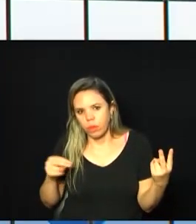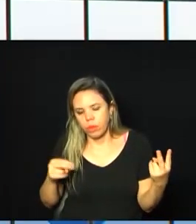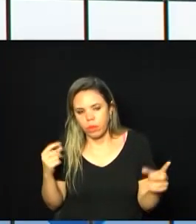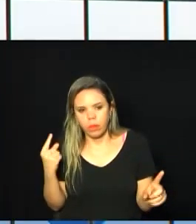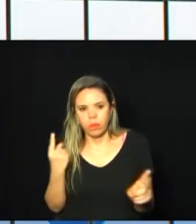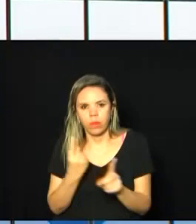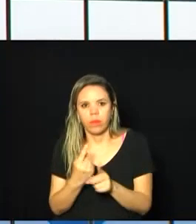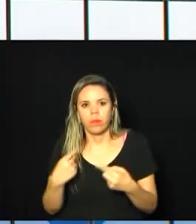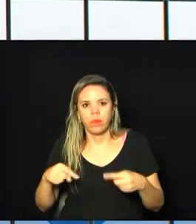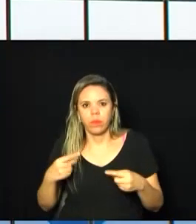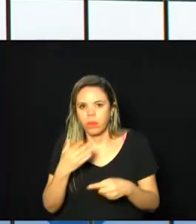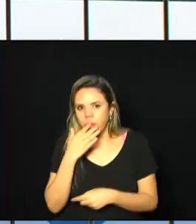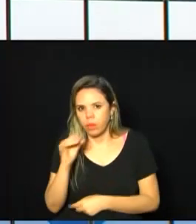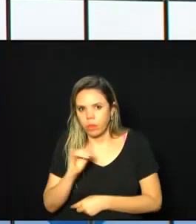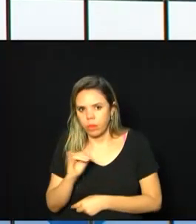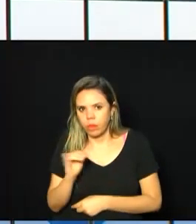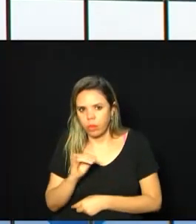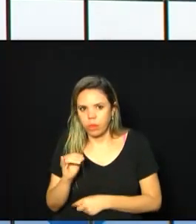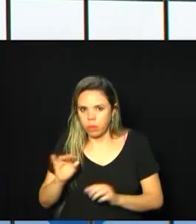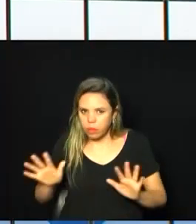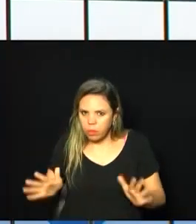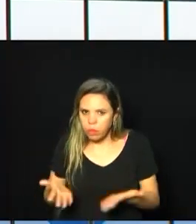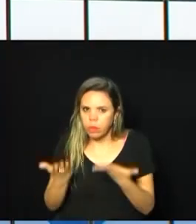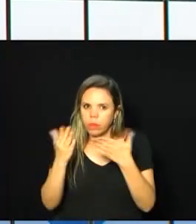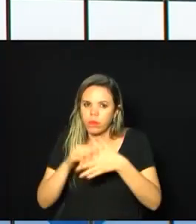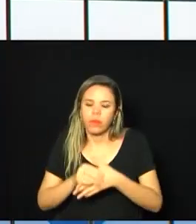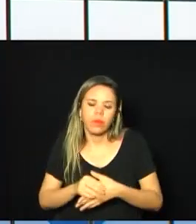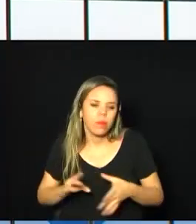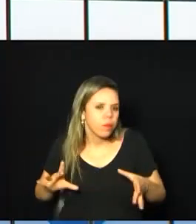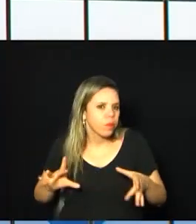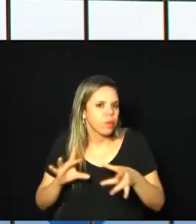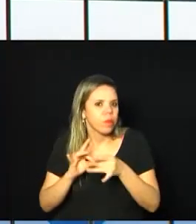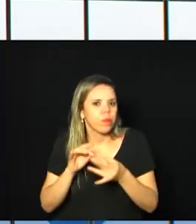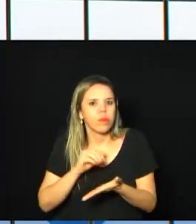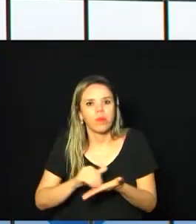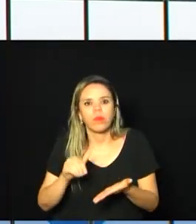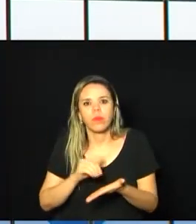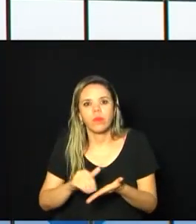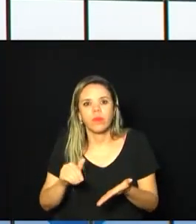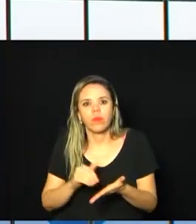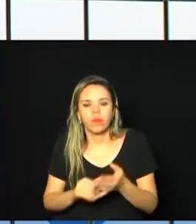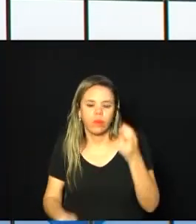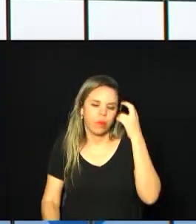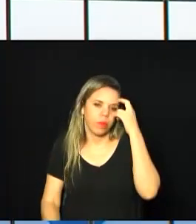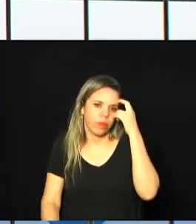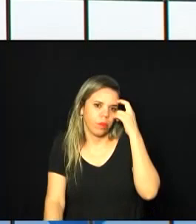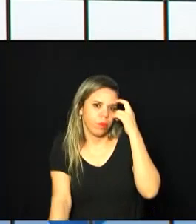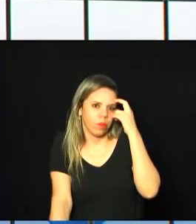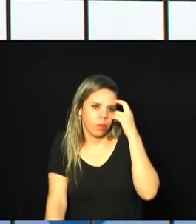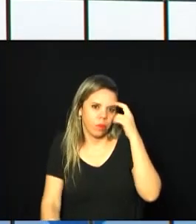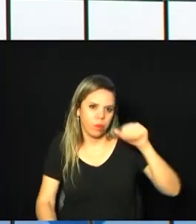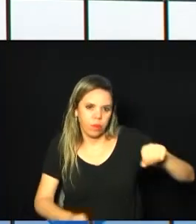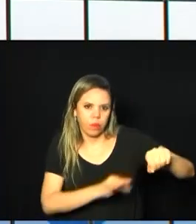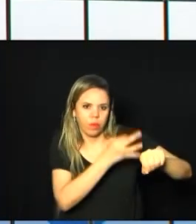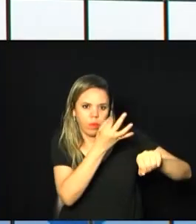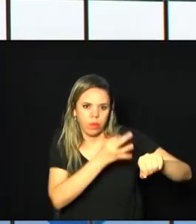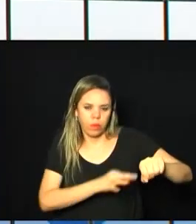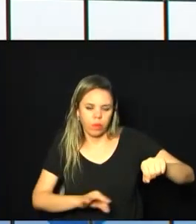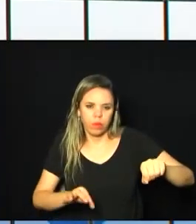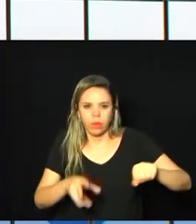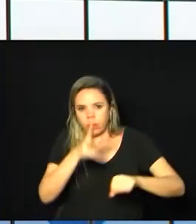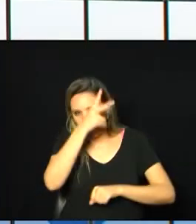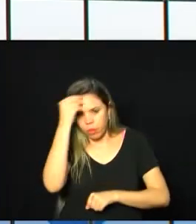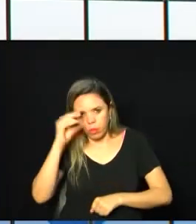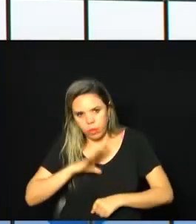Encontro Musical de Indaiatuba, promovido em parceria com a Secretaria Municipal de Cultura e a Orquestra Sinfônica